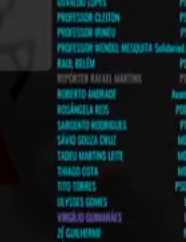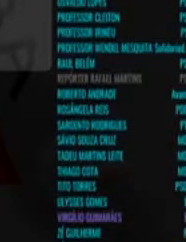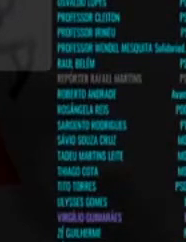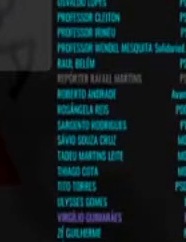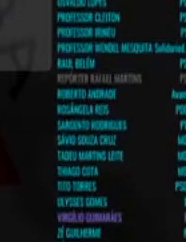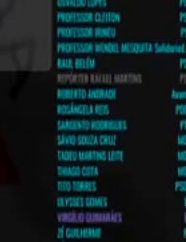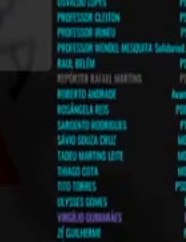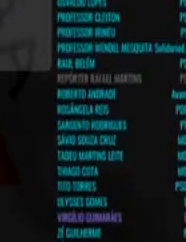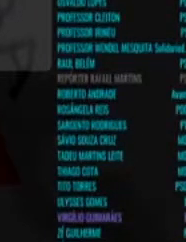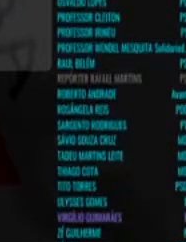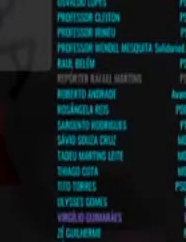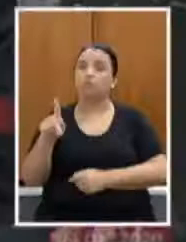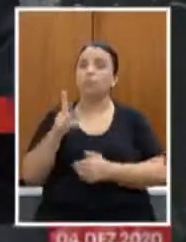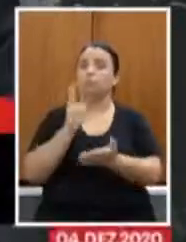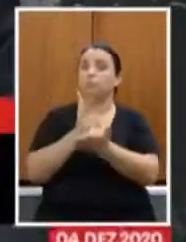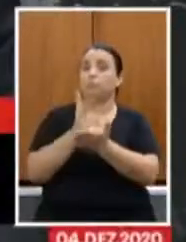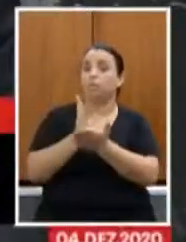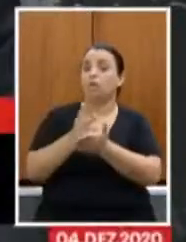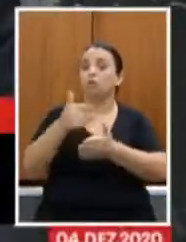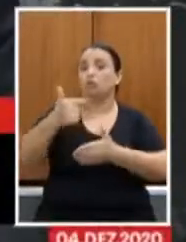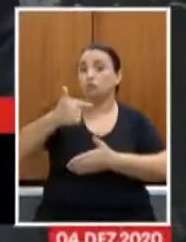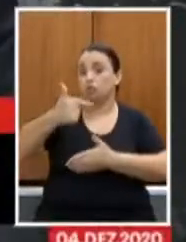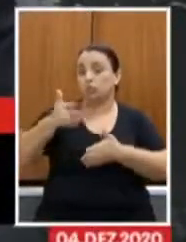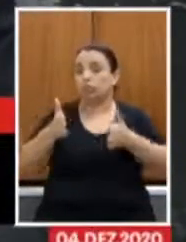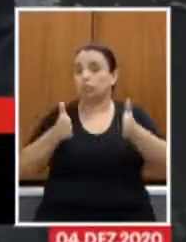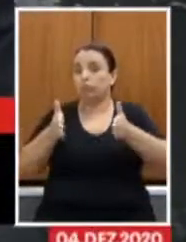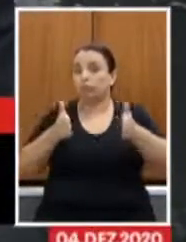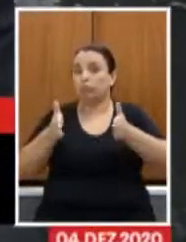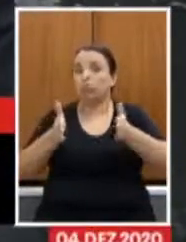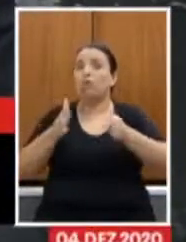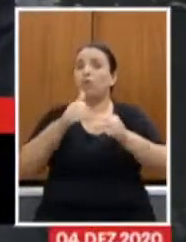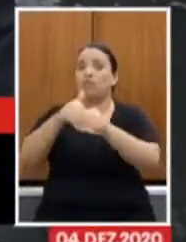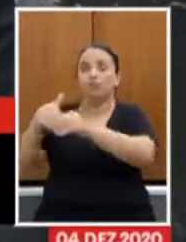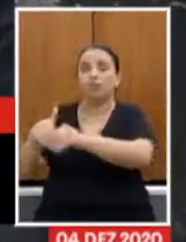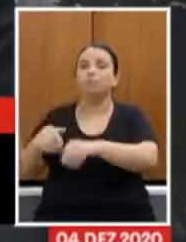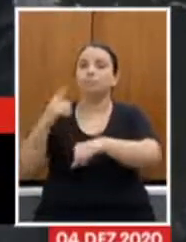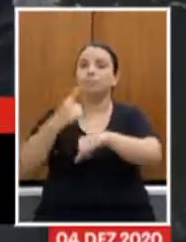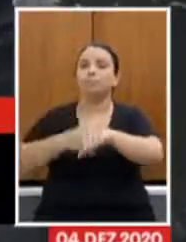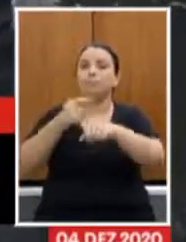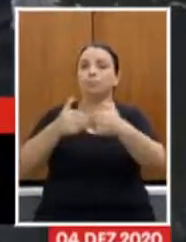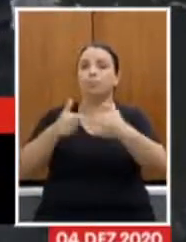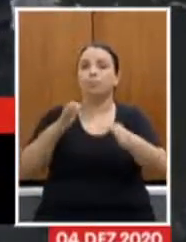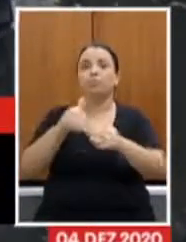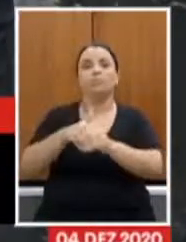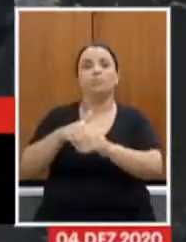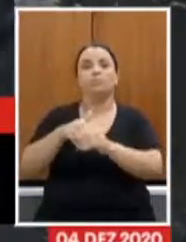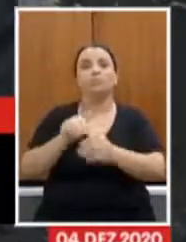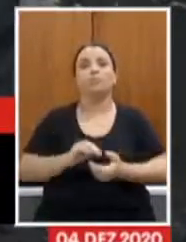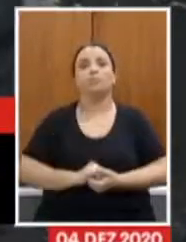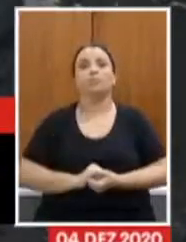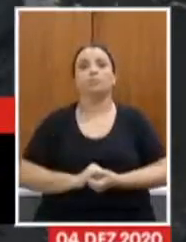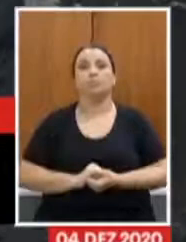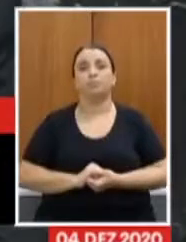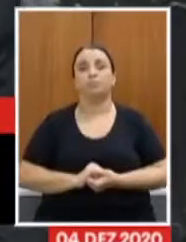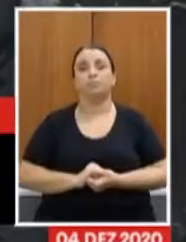A presidência vai proceder à segunda chamada de votação. Em votação.